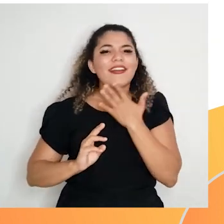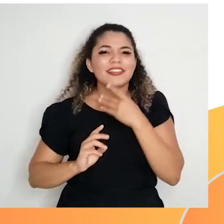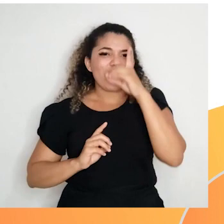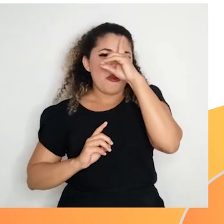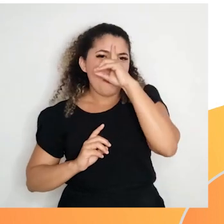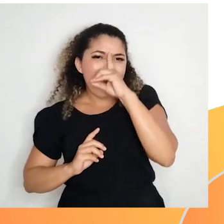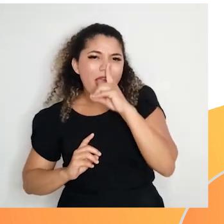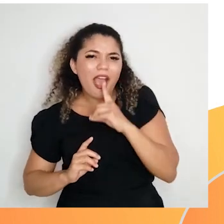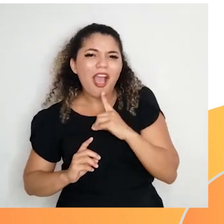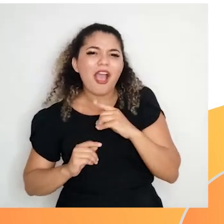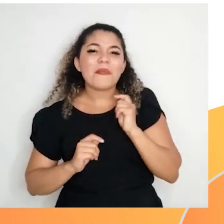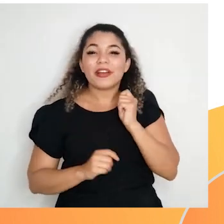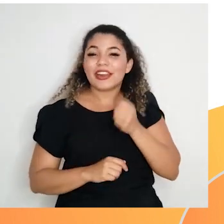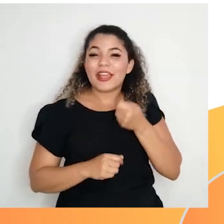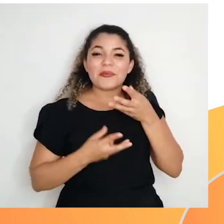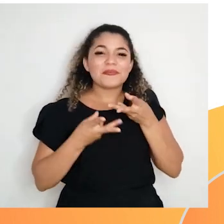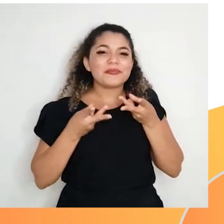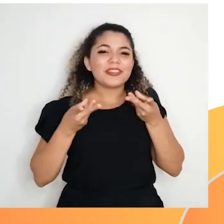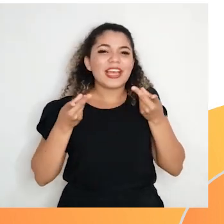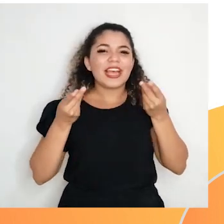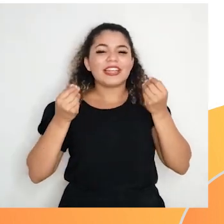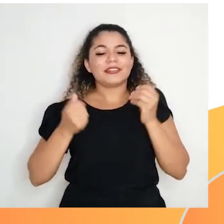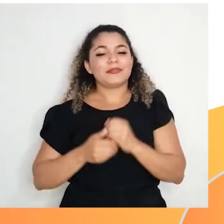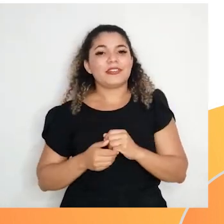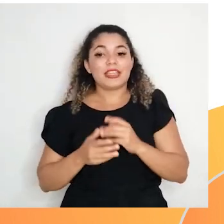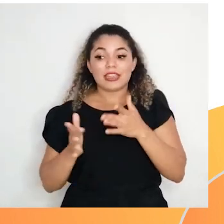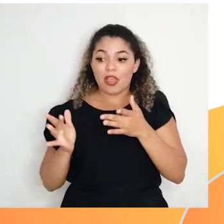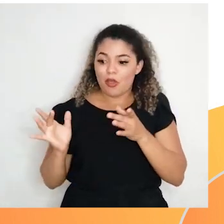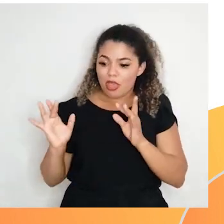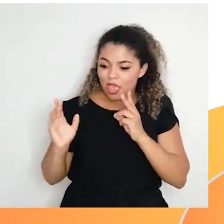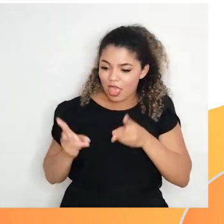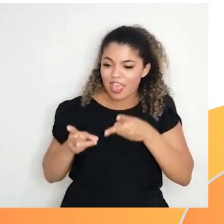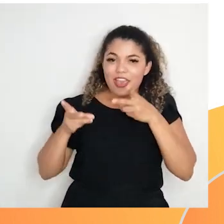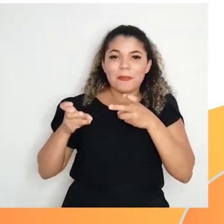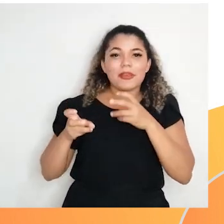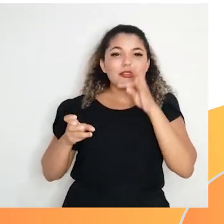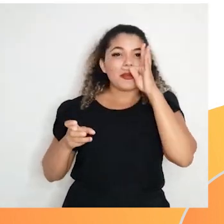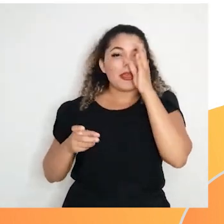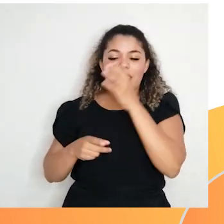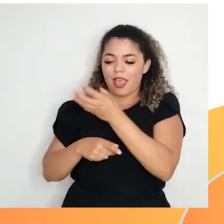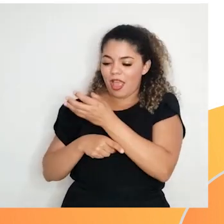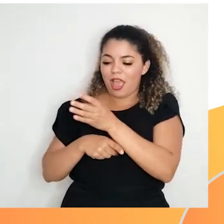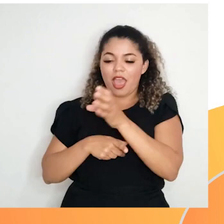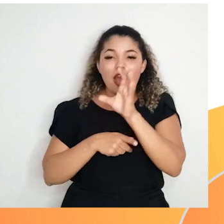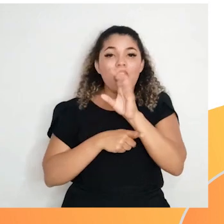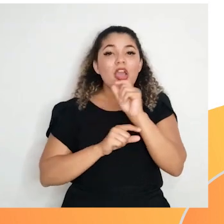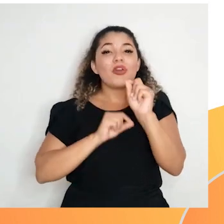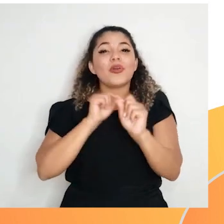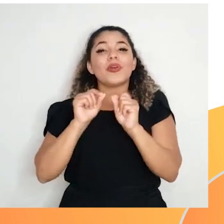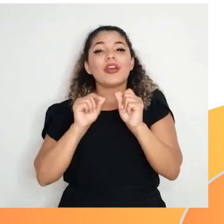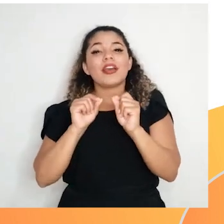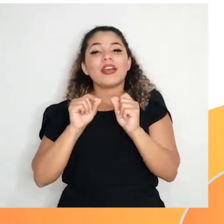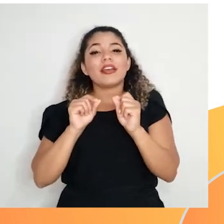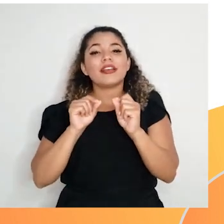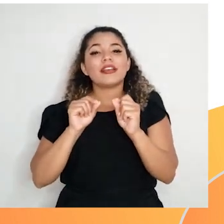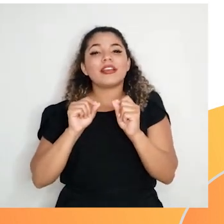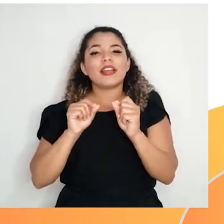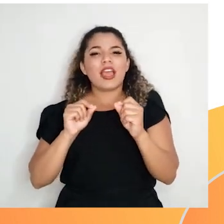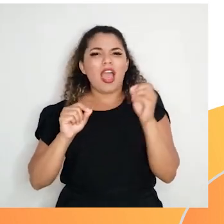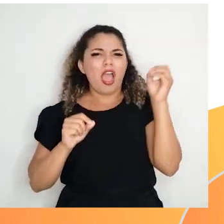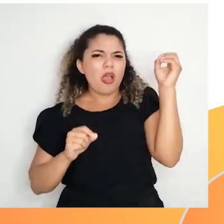por um amarelo mágico. E ele associa esses girassóis até mesmo